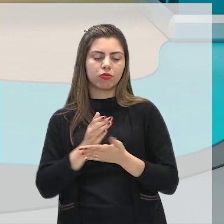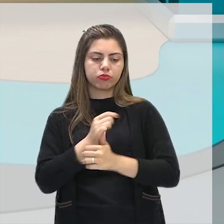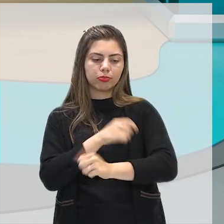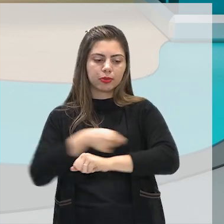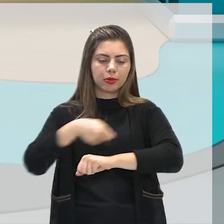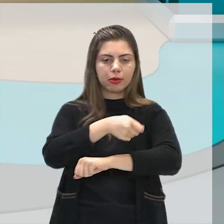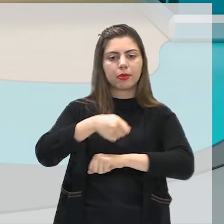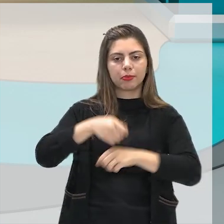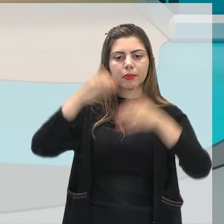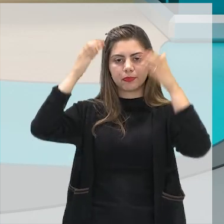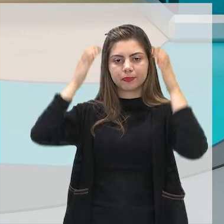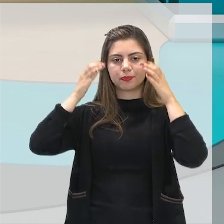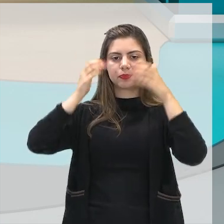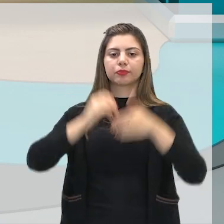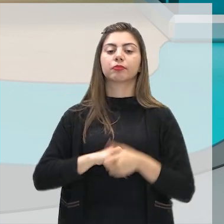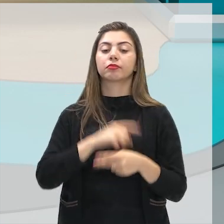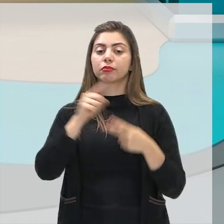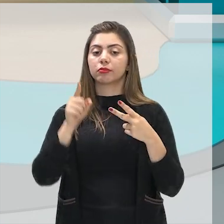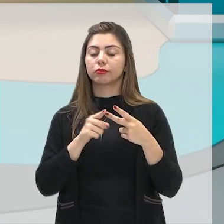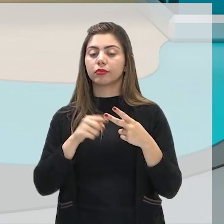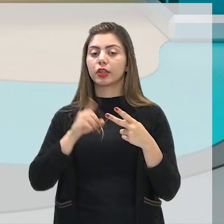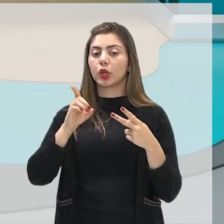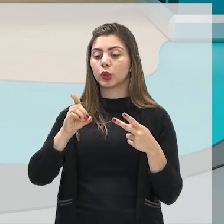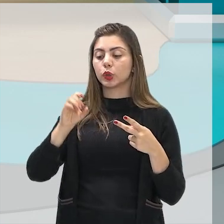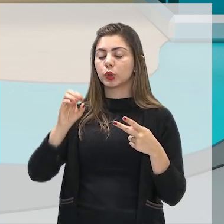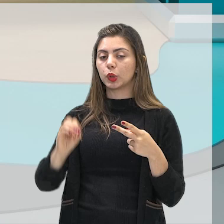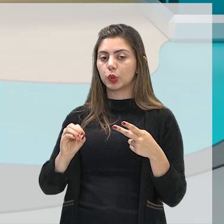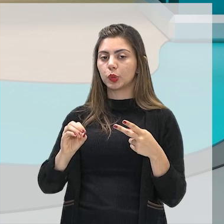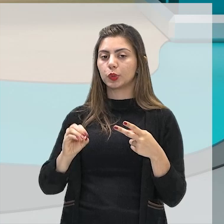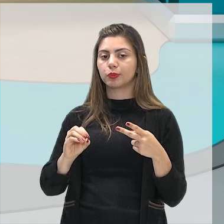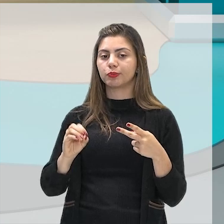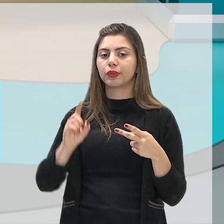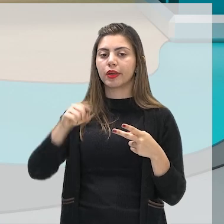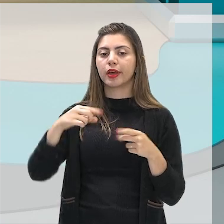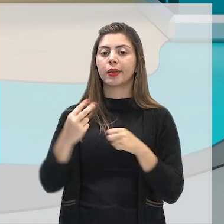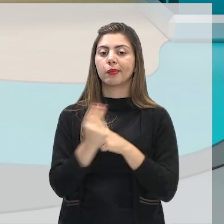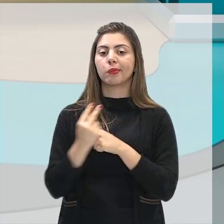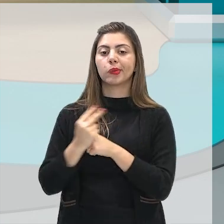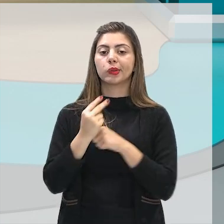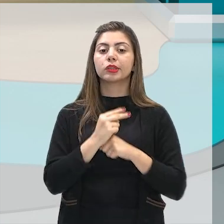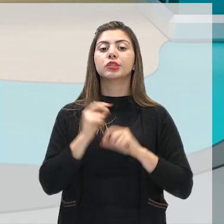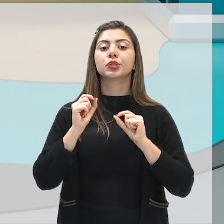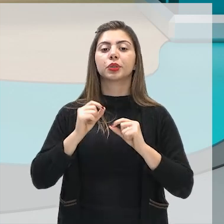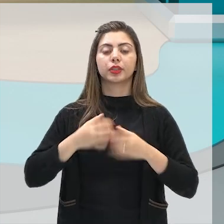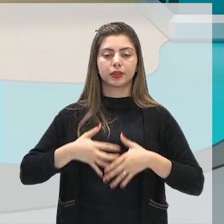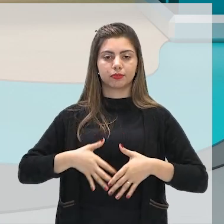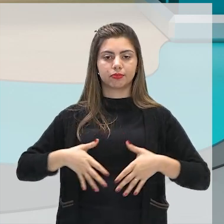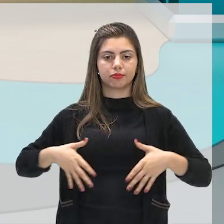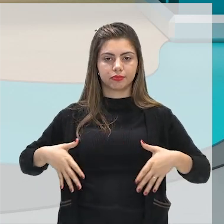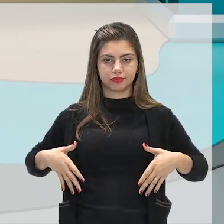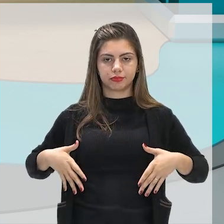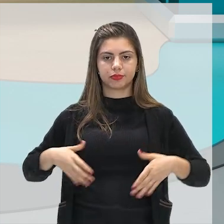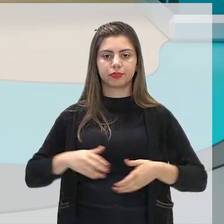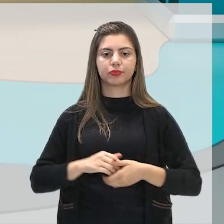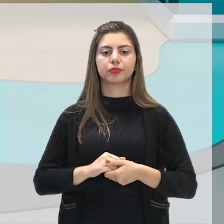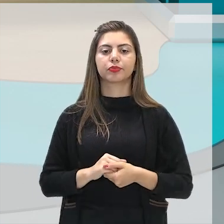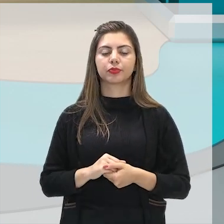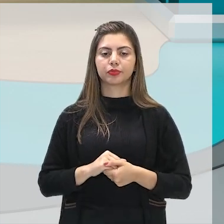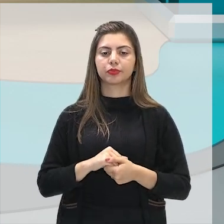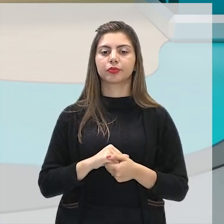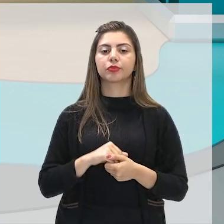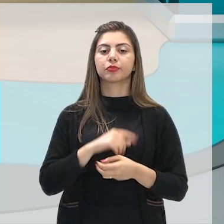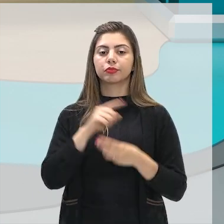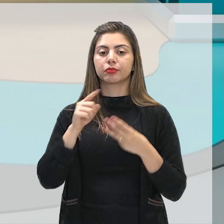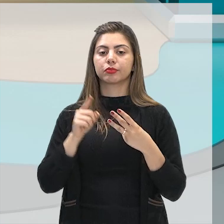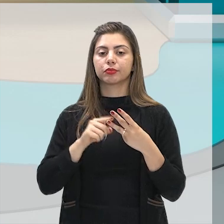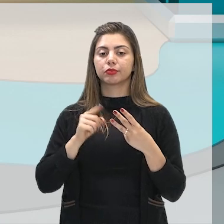o do, né, que faz parte ali para proteger o nosso abdômen, certo? Nós